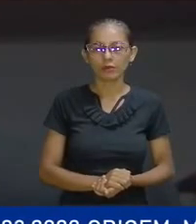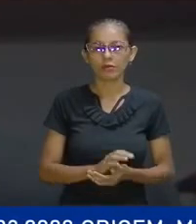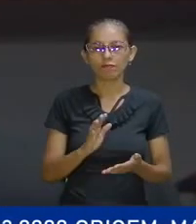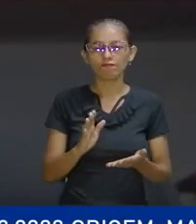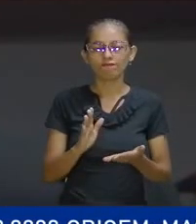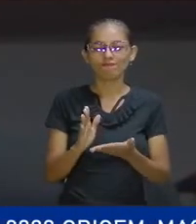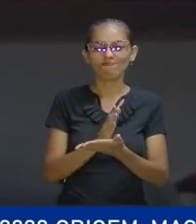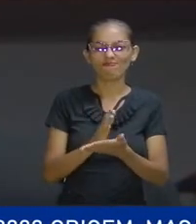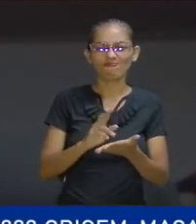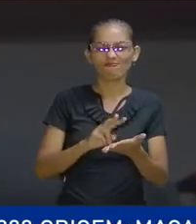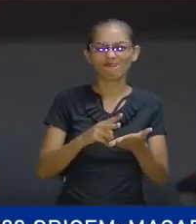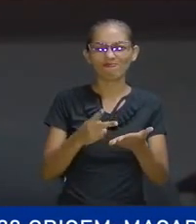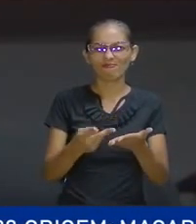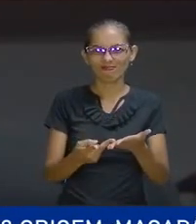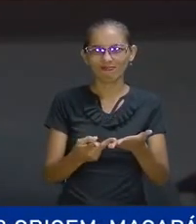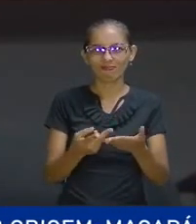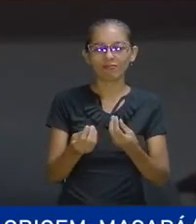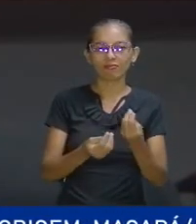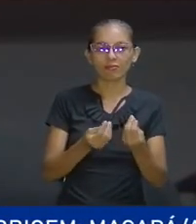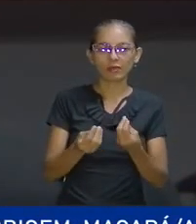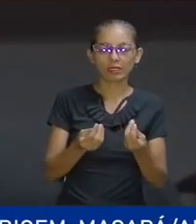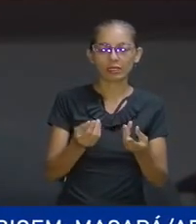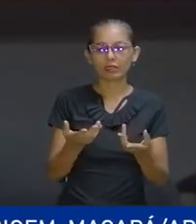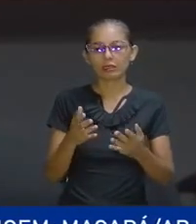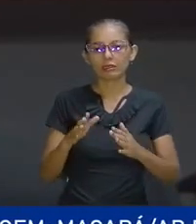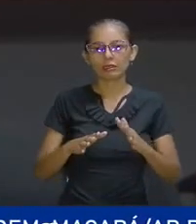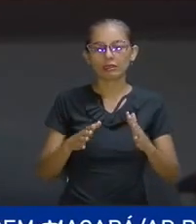interpretações que foram feitas pela parte que representou,